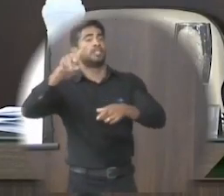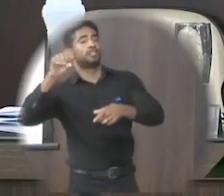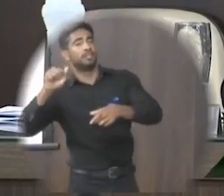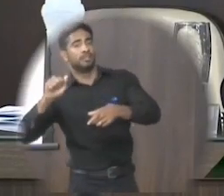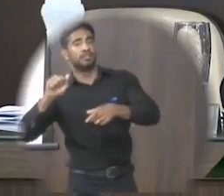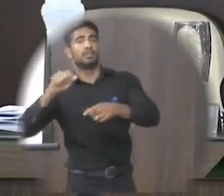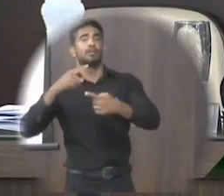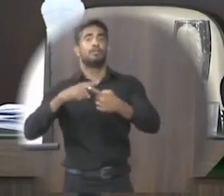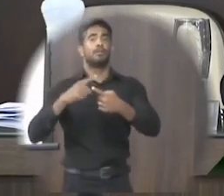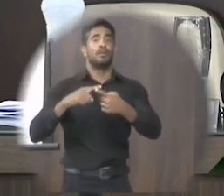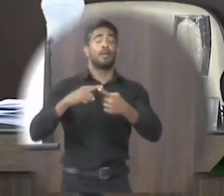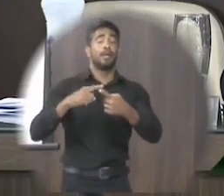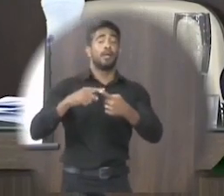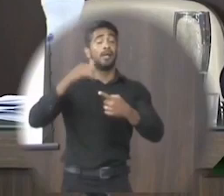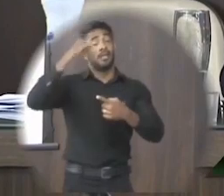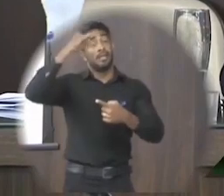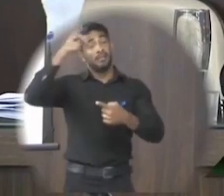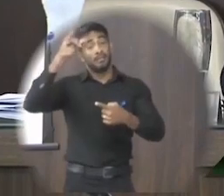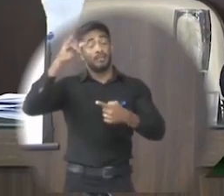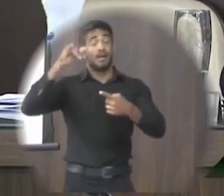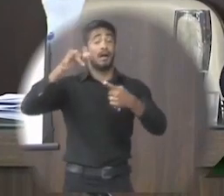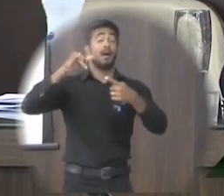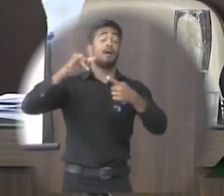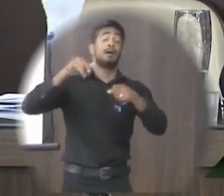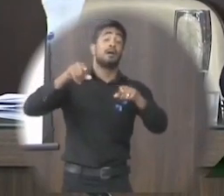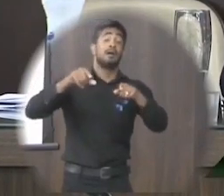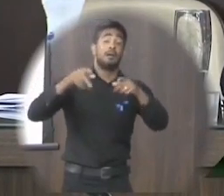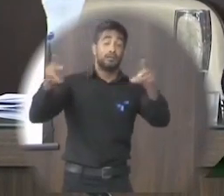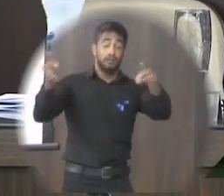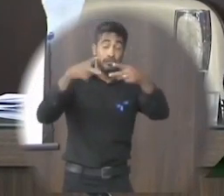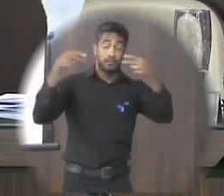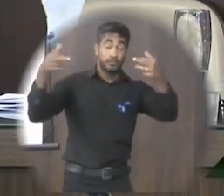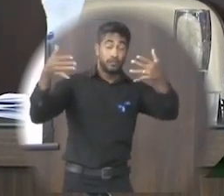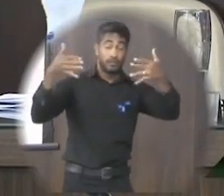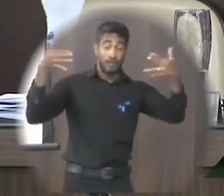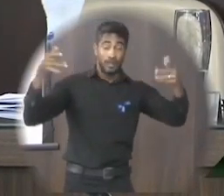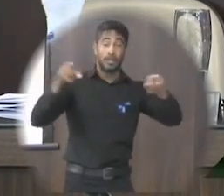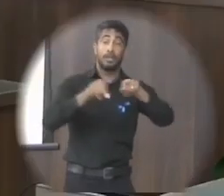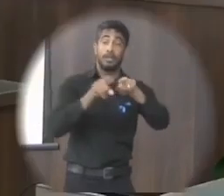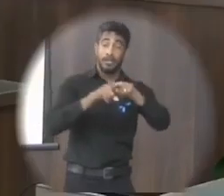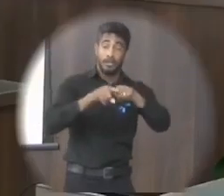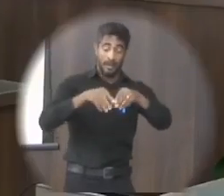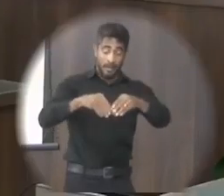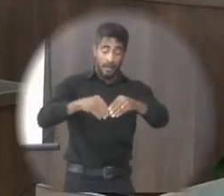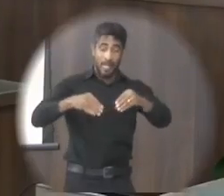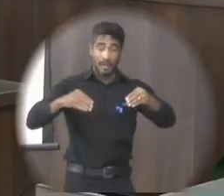nos dias de sol e lama nos dias de chuva.